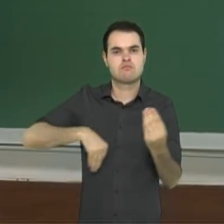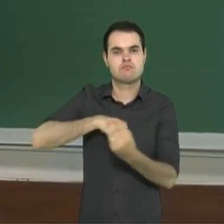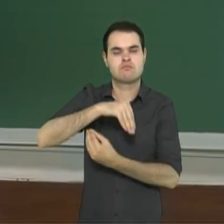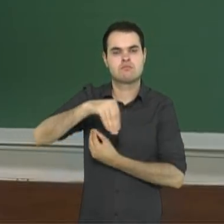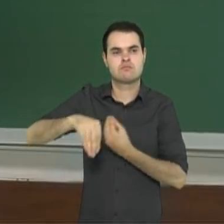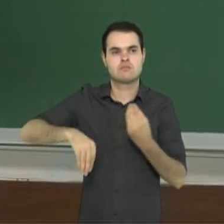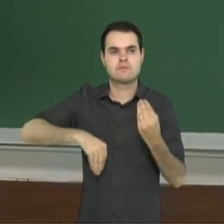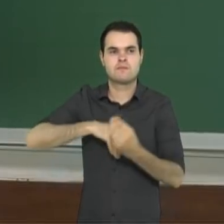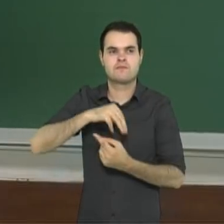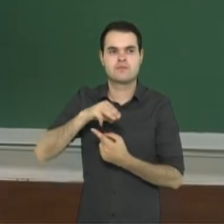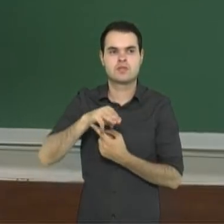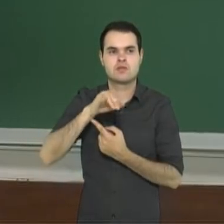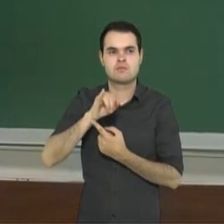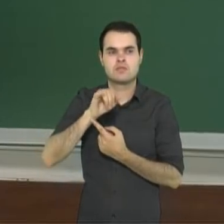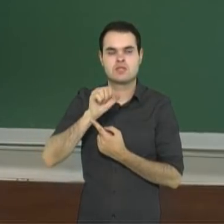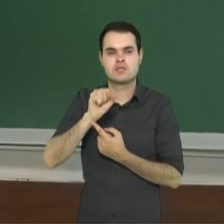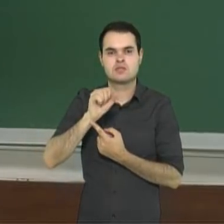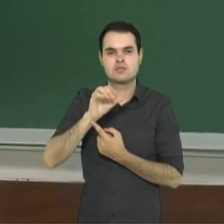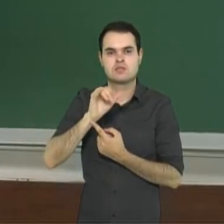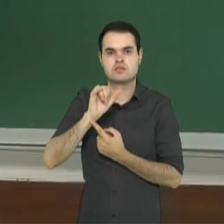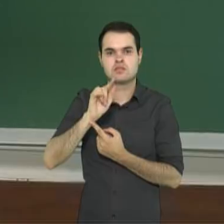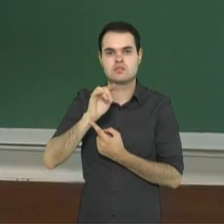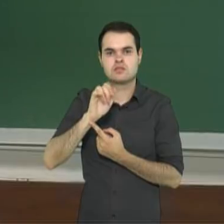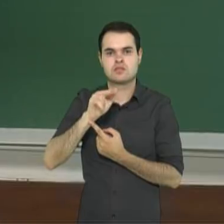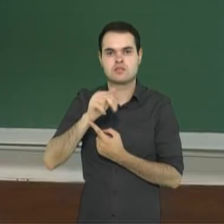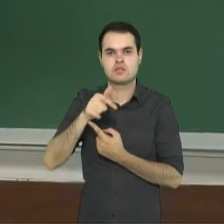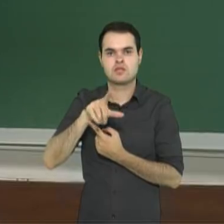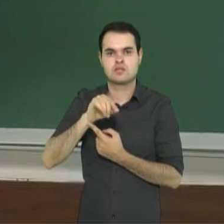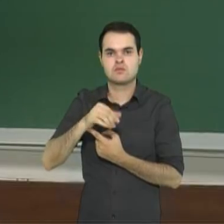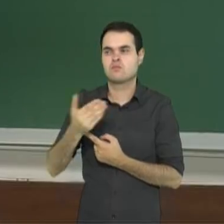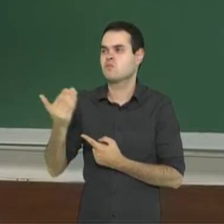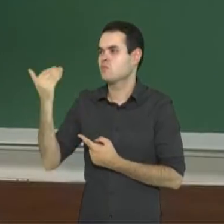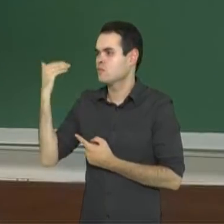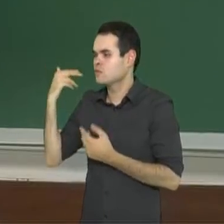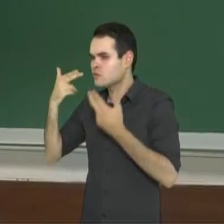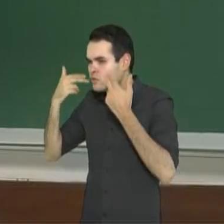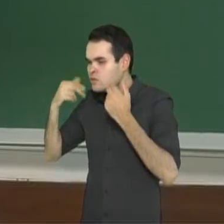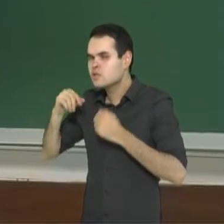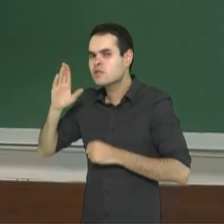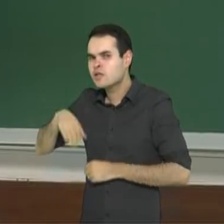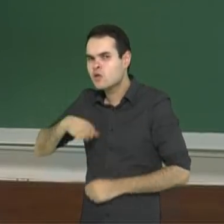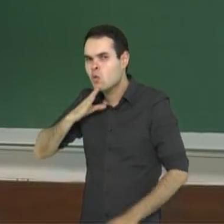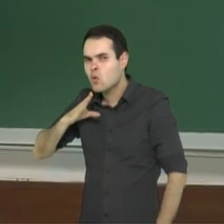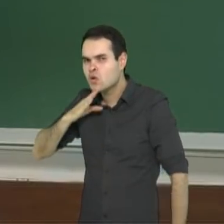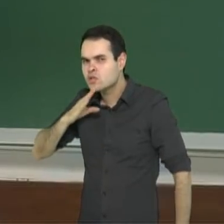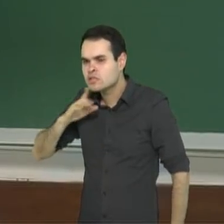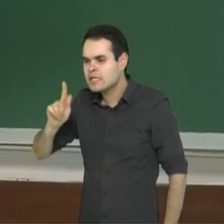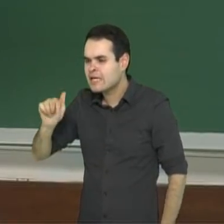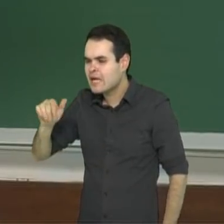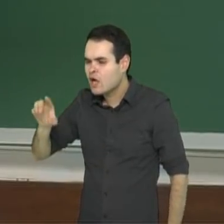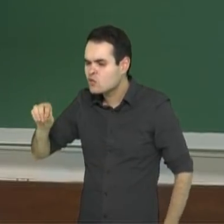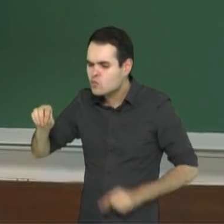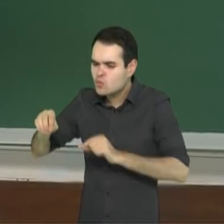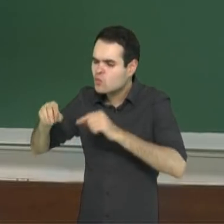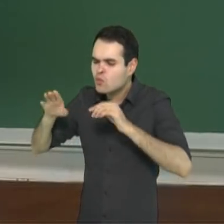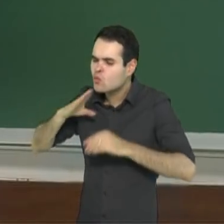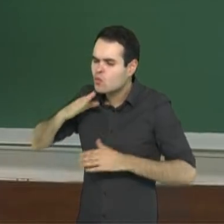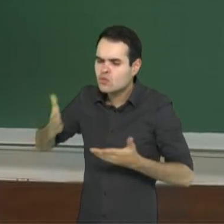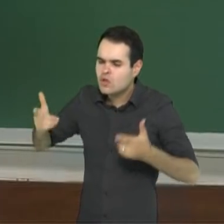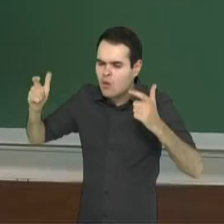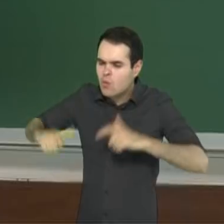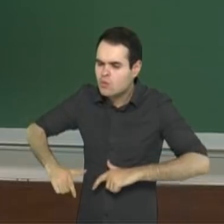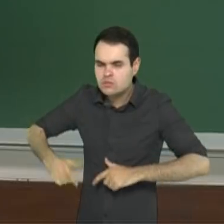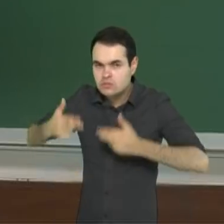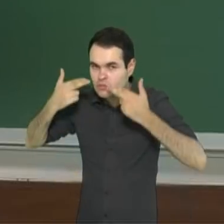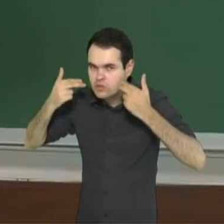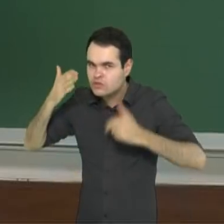não tem como, existiam os índios no começo. Quem que conhecia o gado? Quem que sabia onde o gado estava?